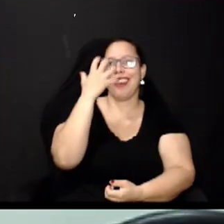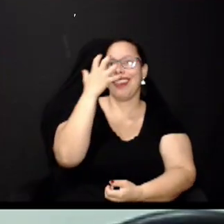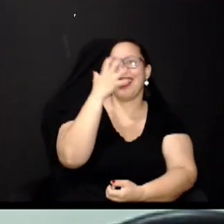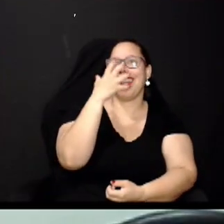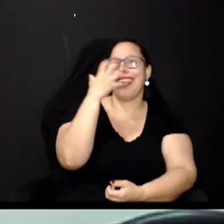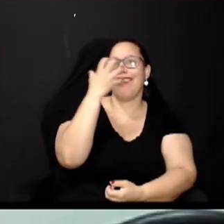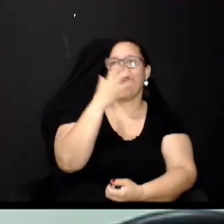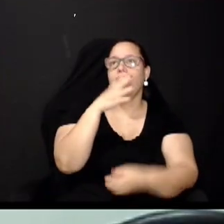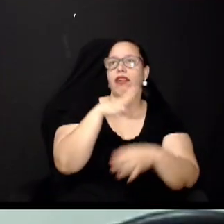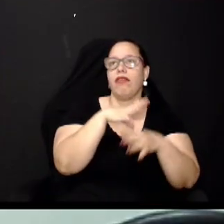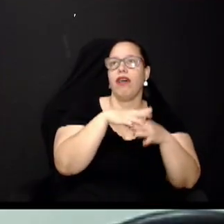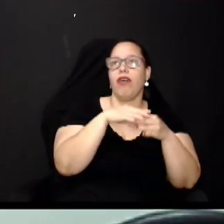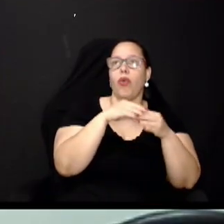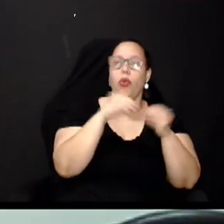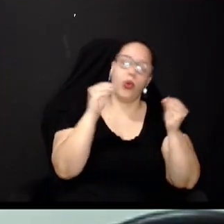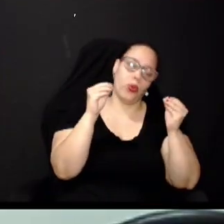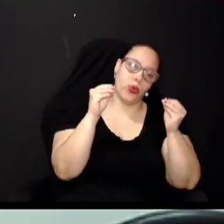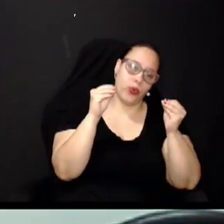passageiro.